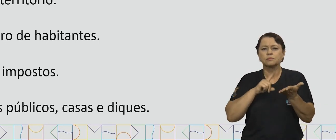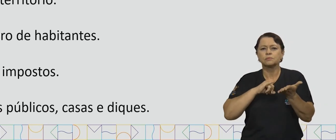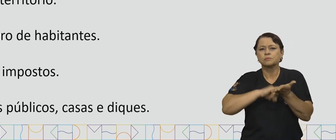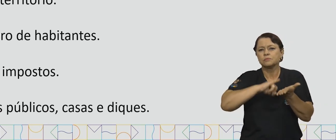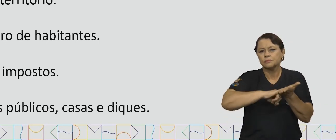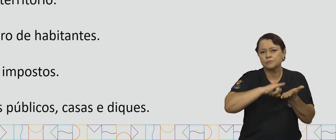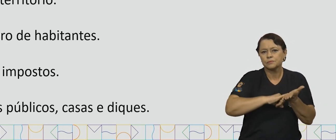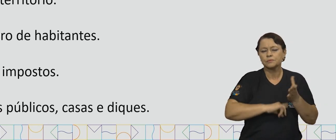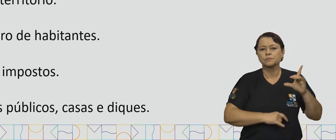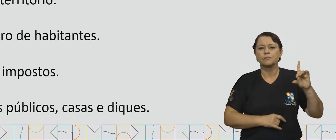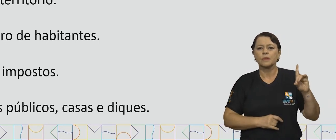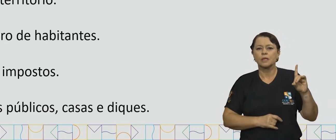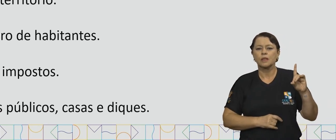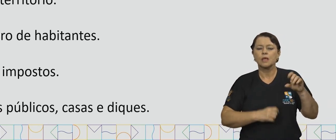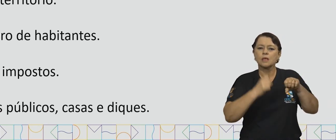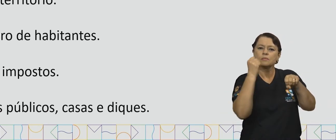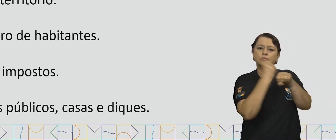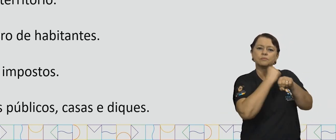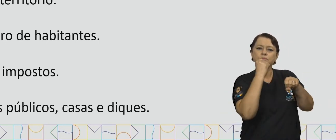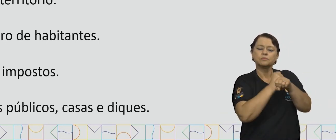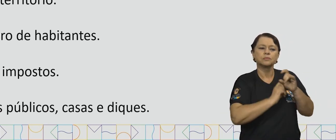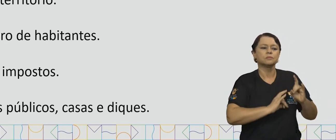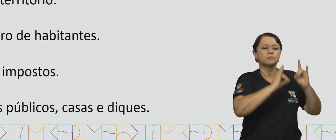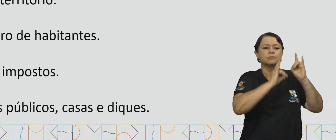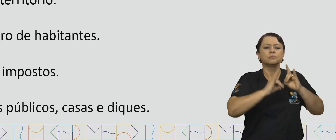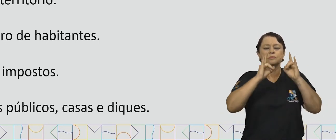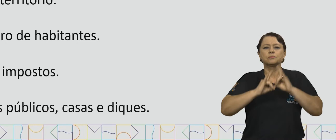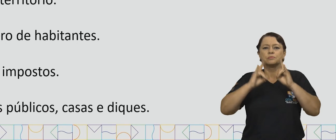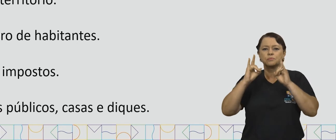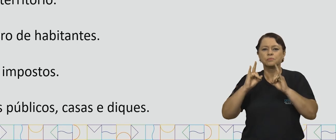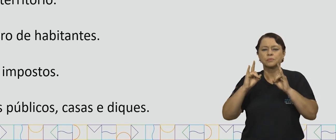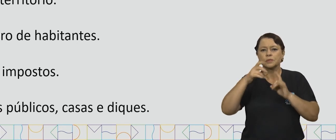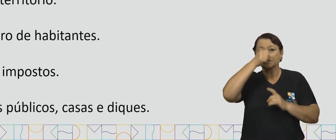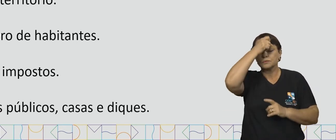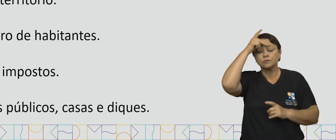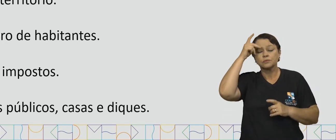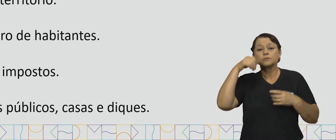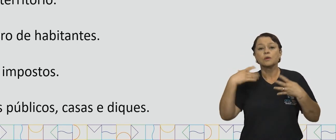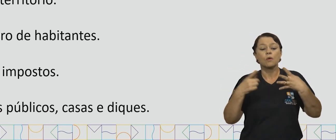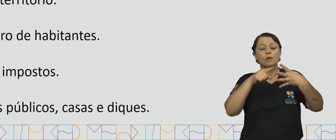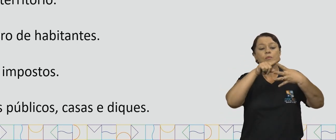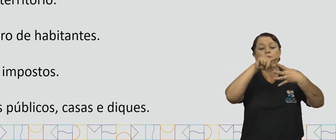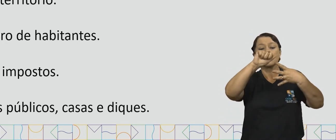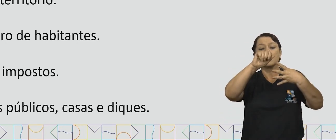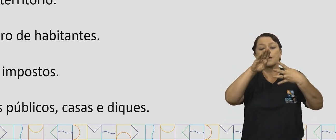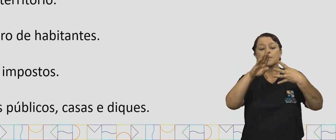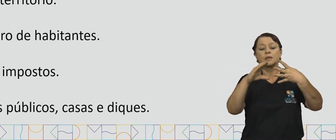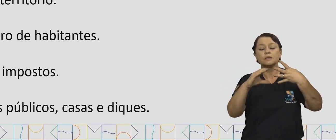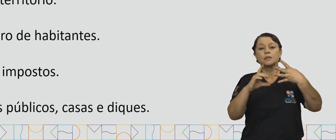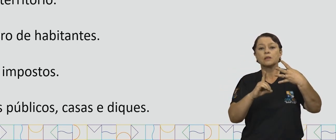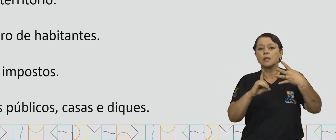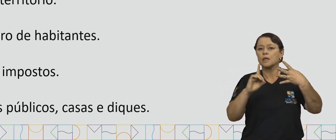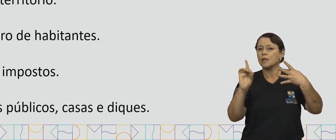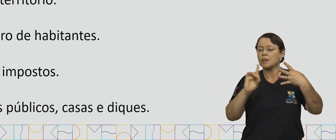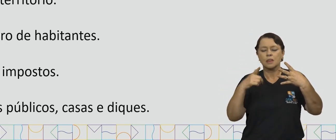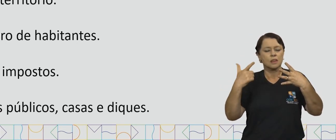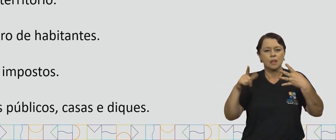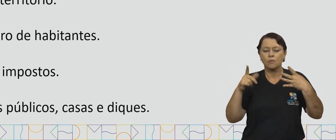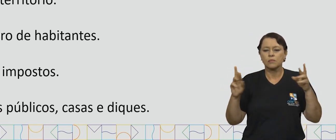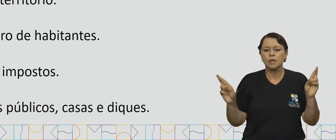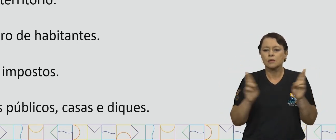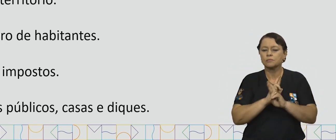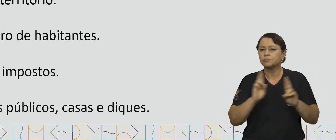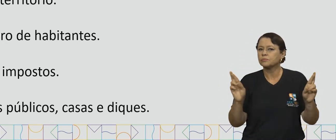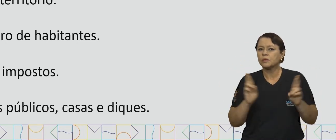D, construir prédios públicos, casas e diques. Qual das alternativas não está